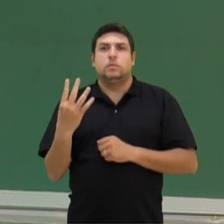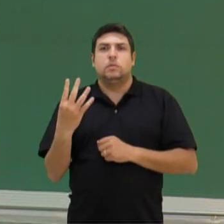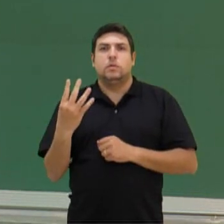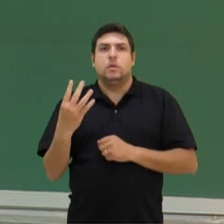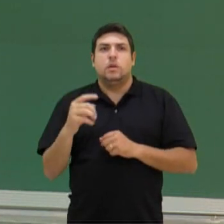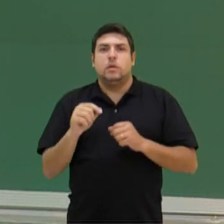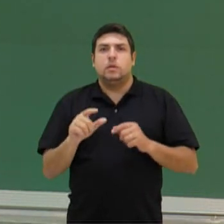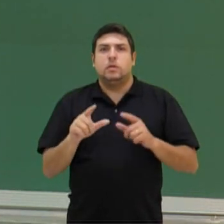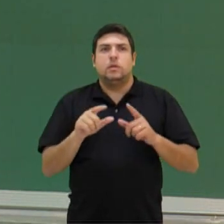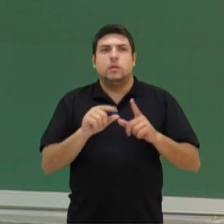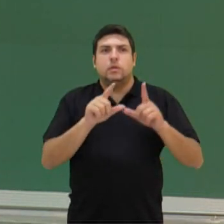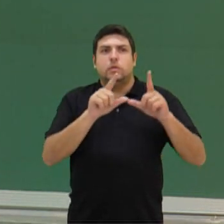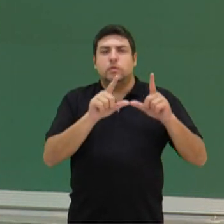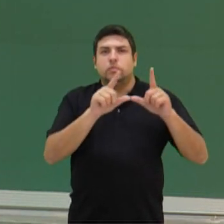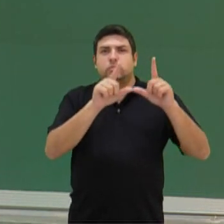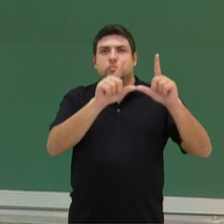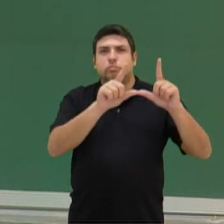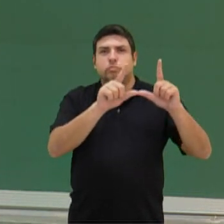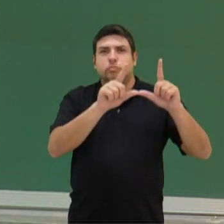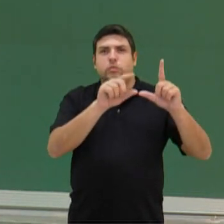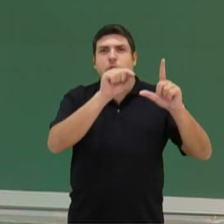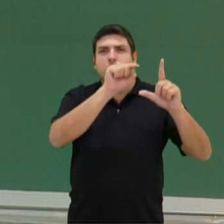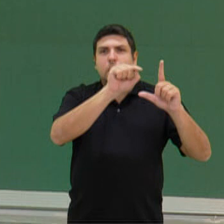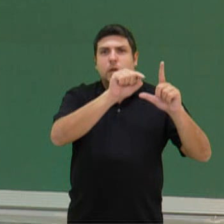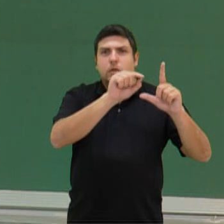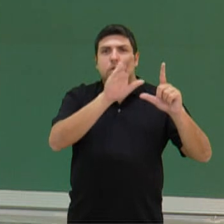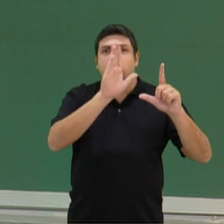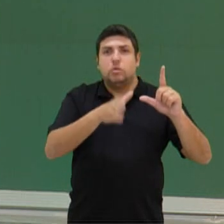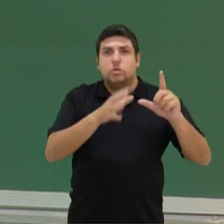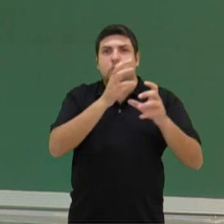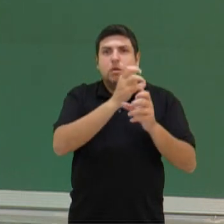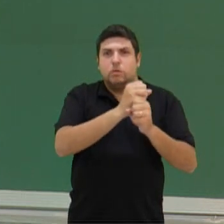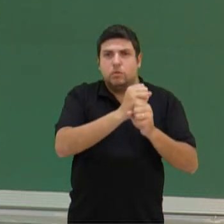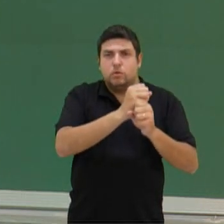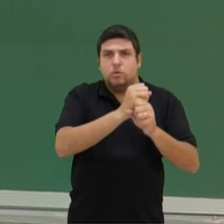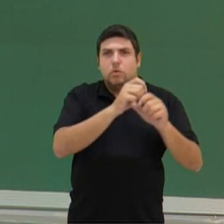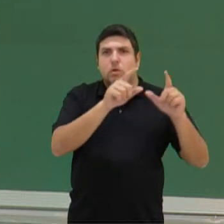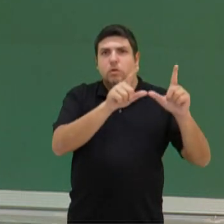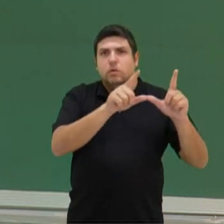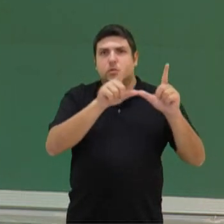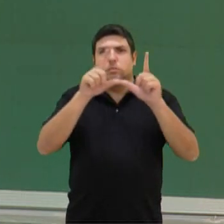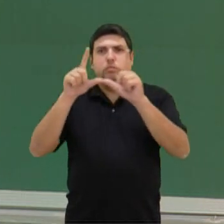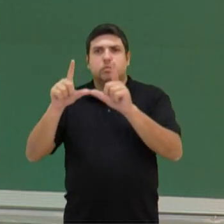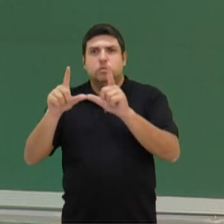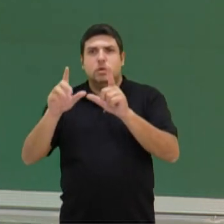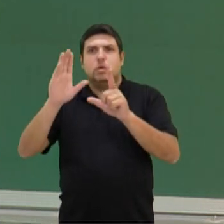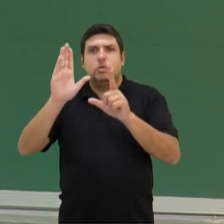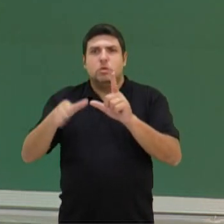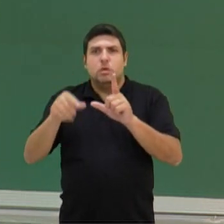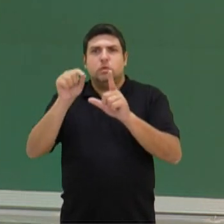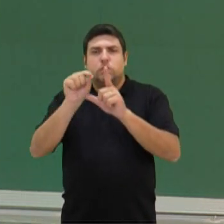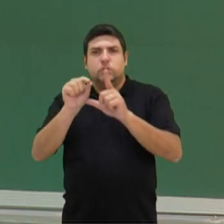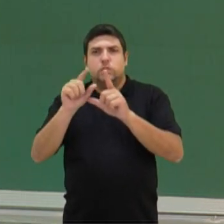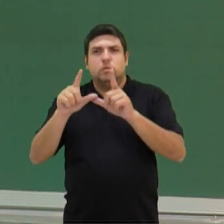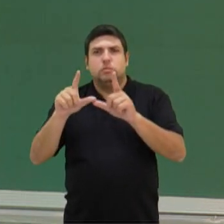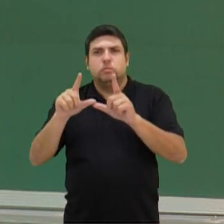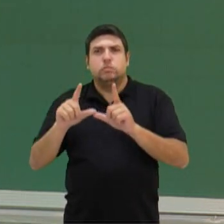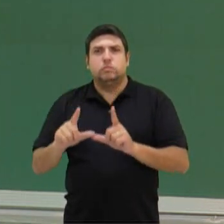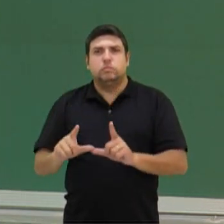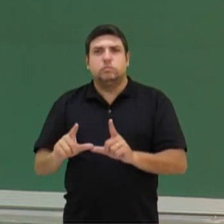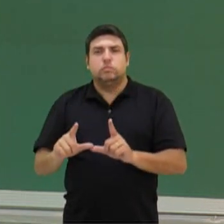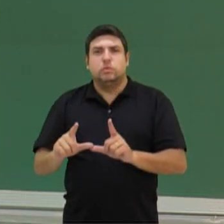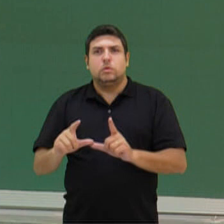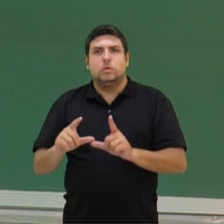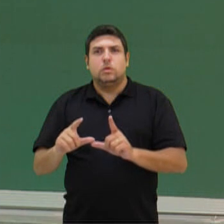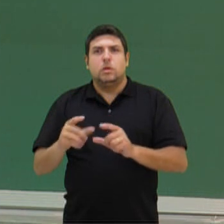daqui, ó, pertence a esse, você já contou. Então, esse você já pertence a esse, você já contou. Então, a simetria,